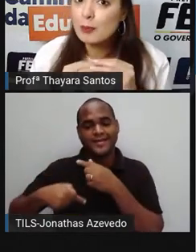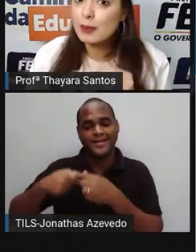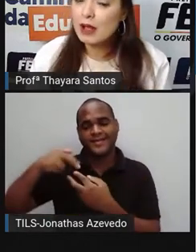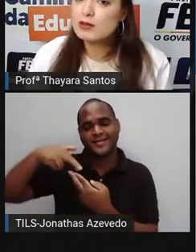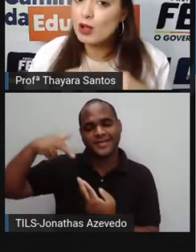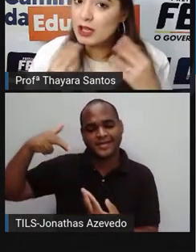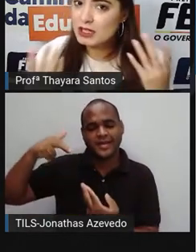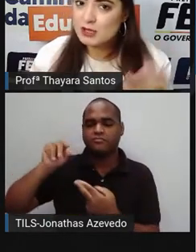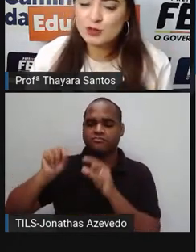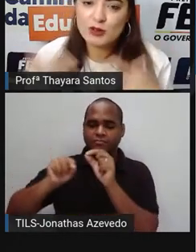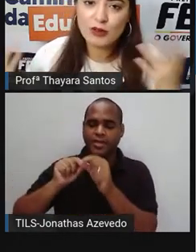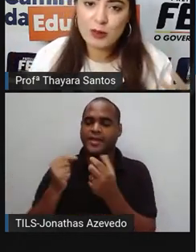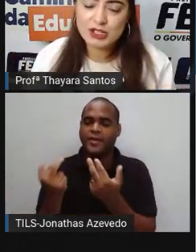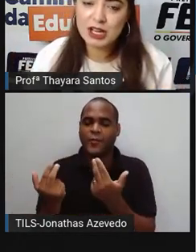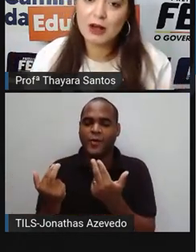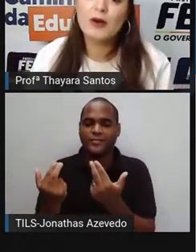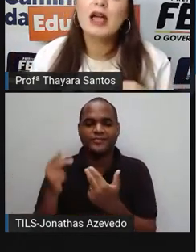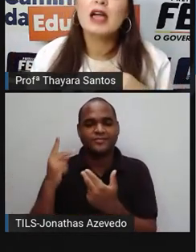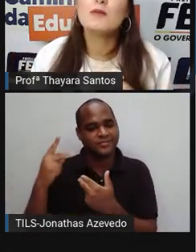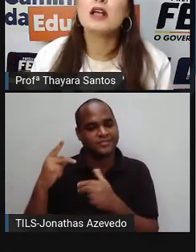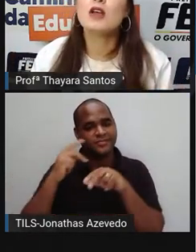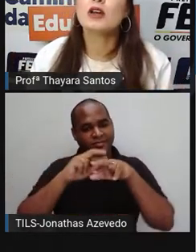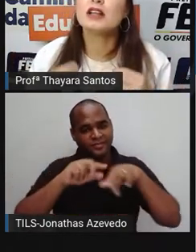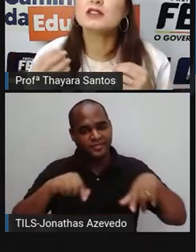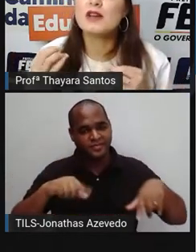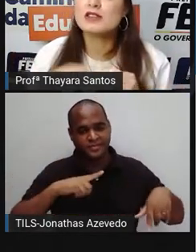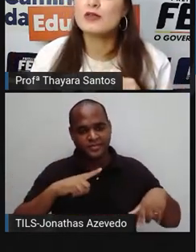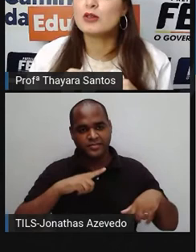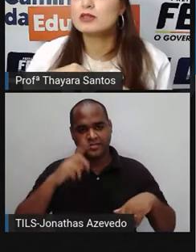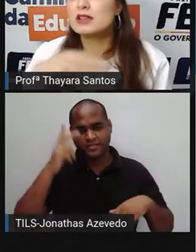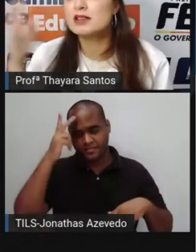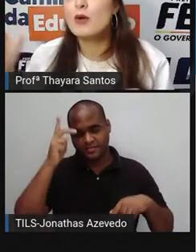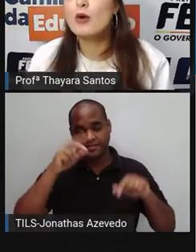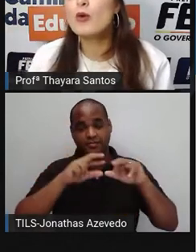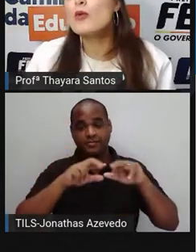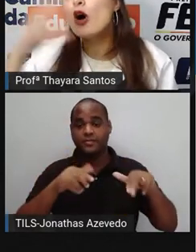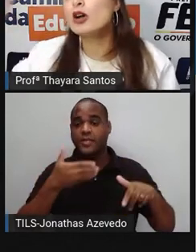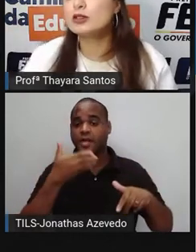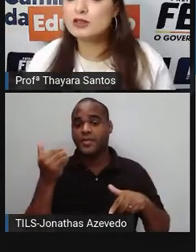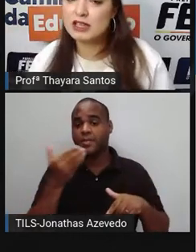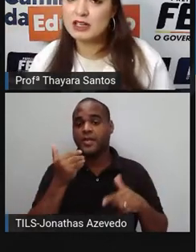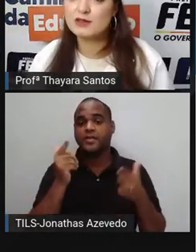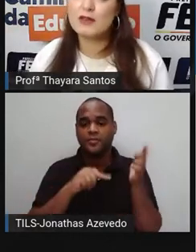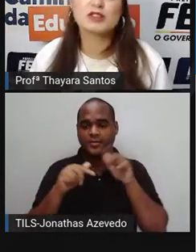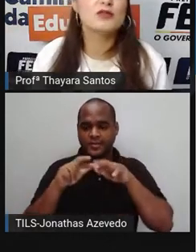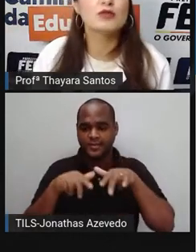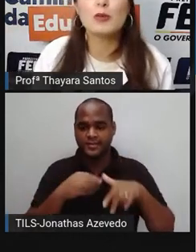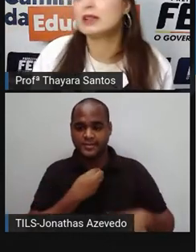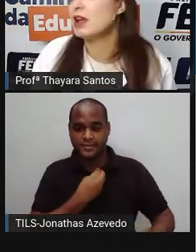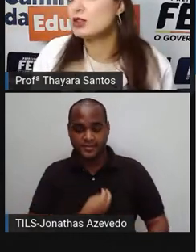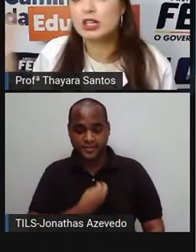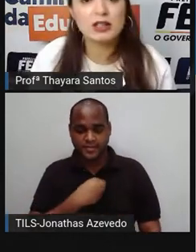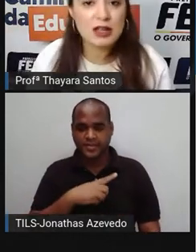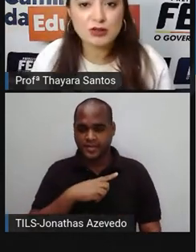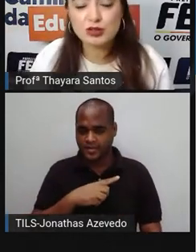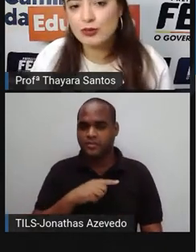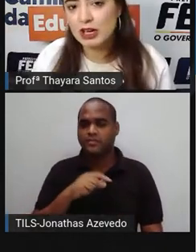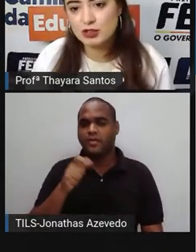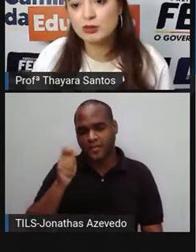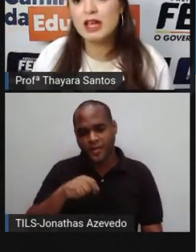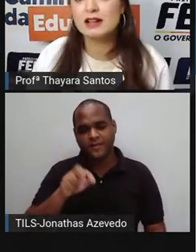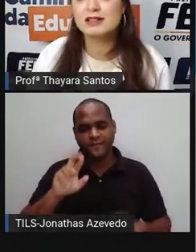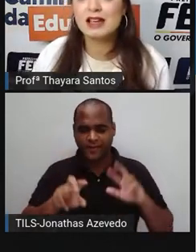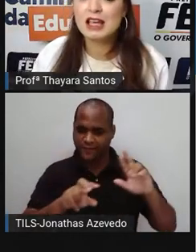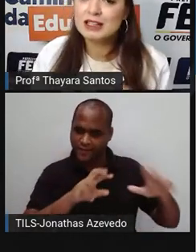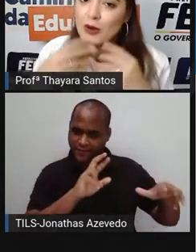então para os organismos de uma forma geral é melhor que eles façam fecundação com outros seres vivos que vão ter um material genético